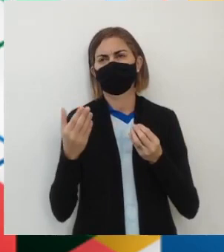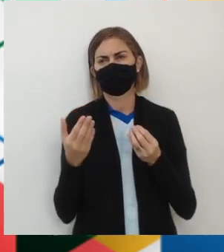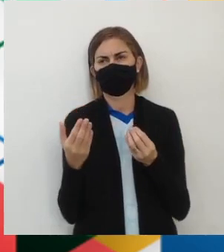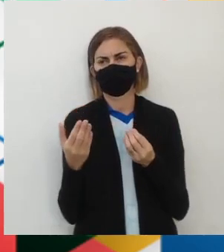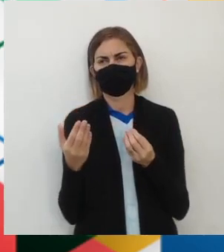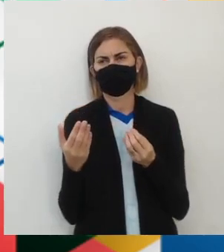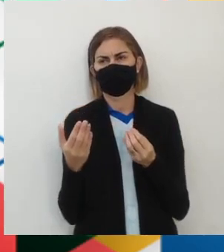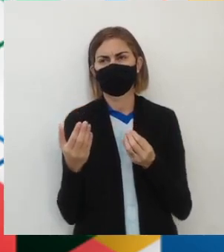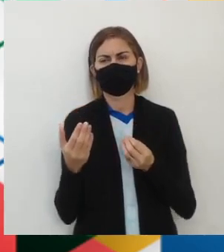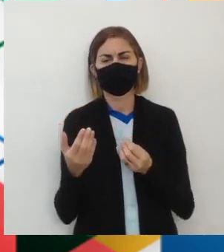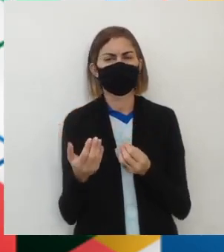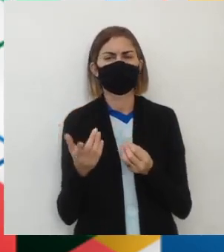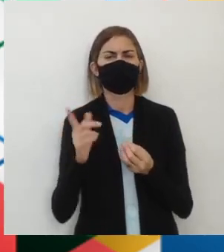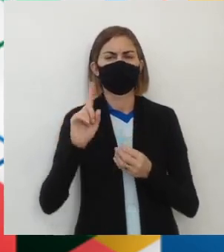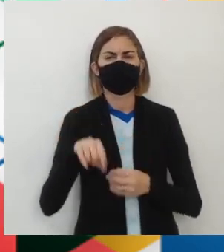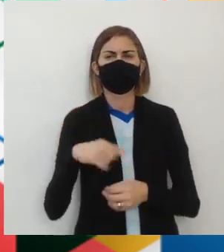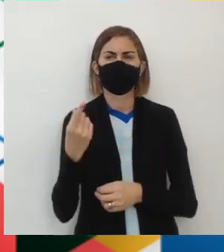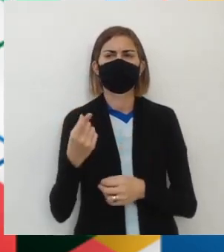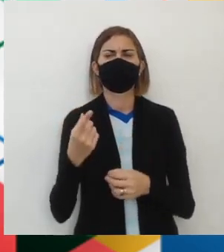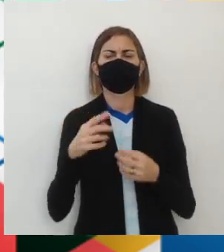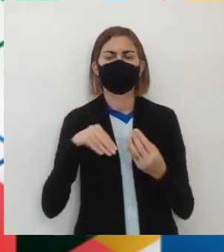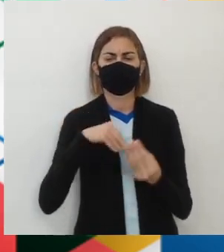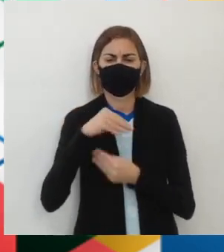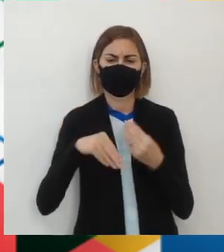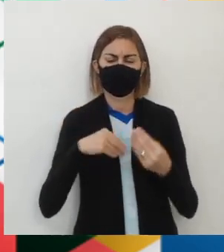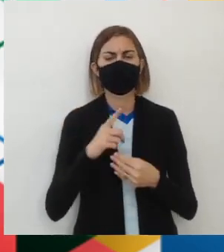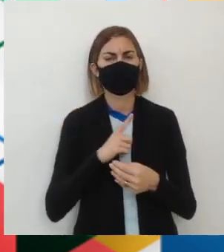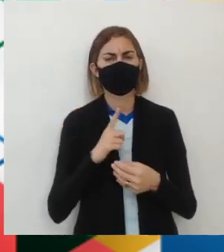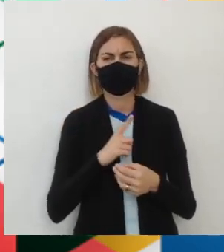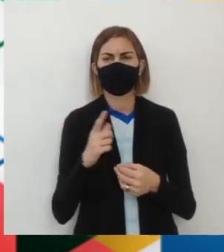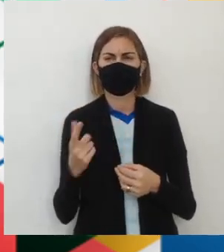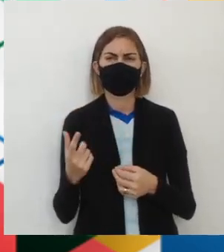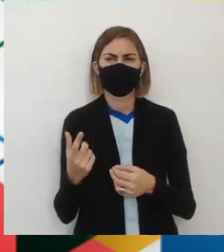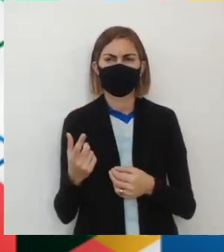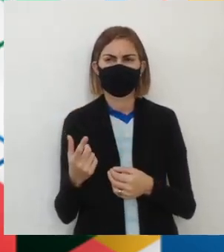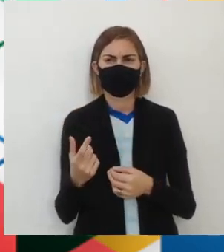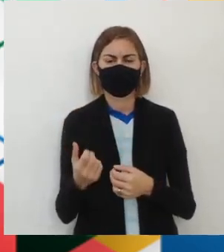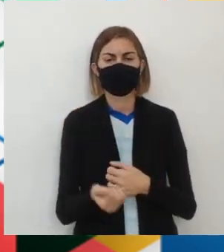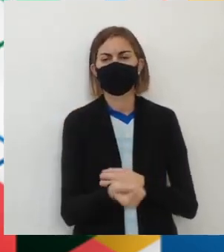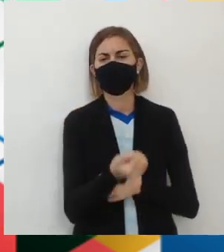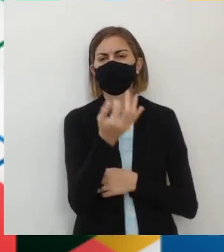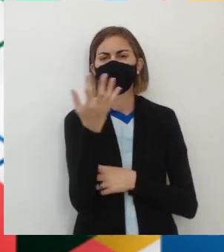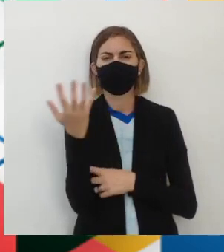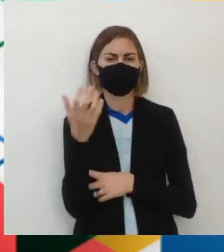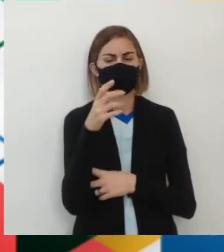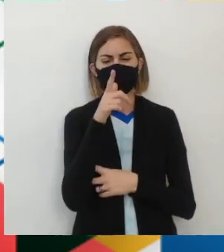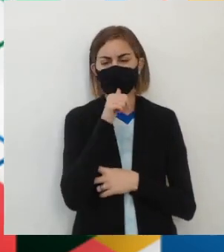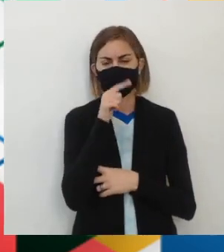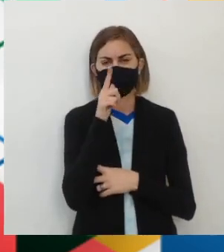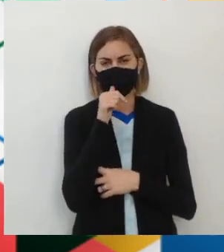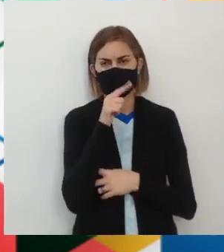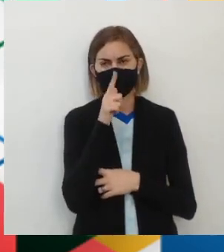aí diluída? Ela é uma solução que tem uma grande quantidade de água